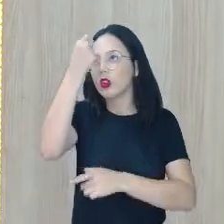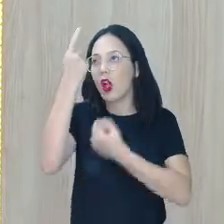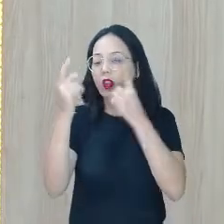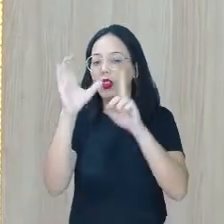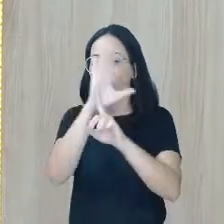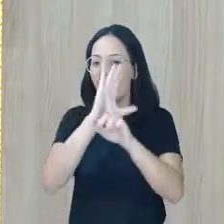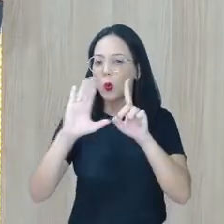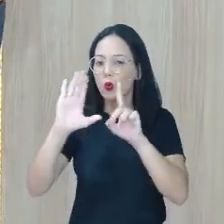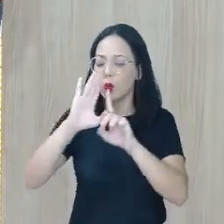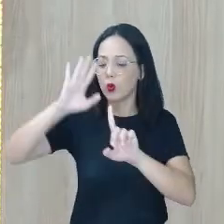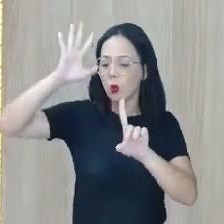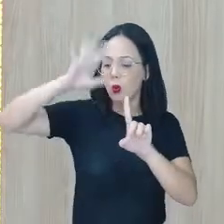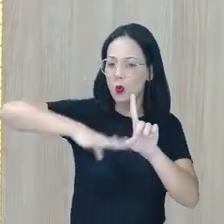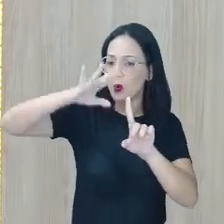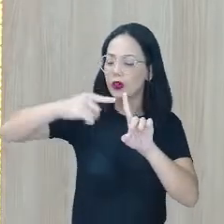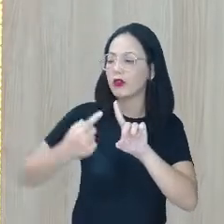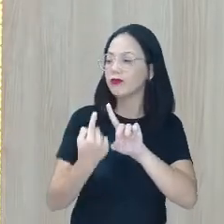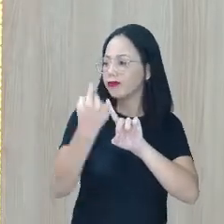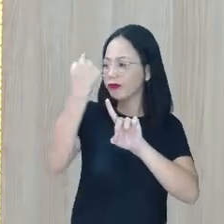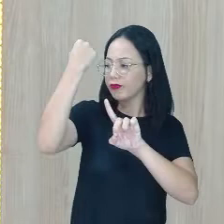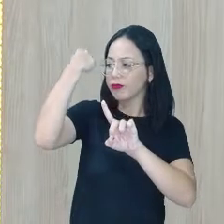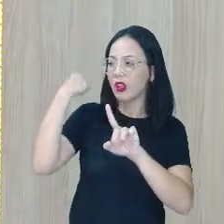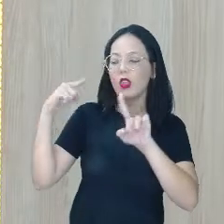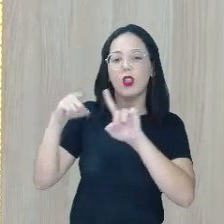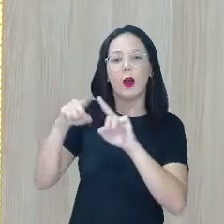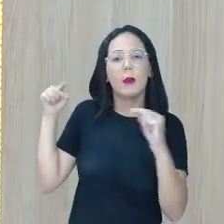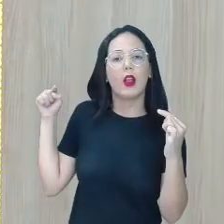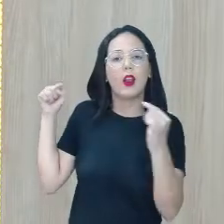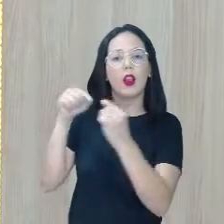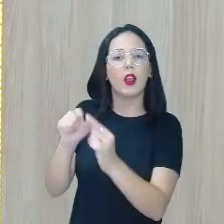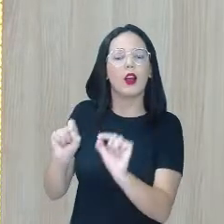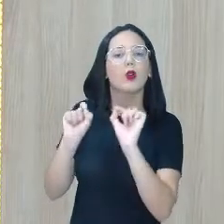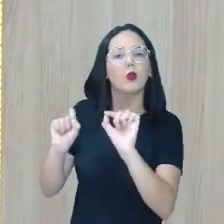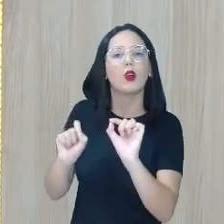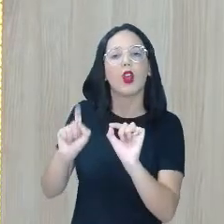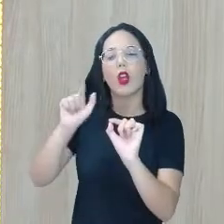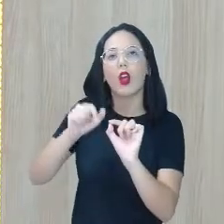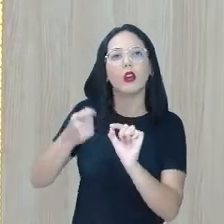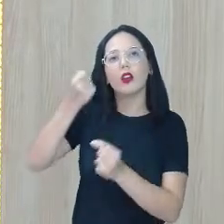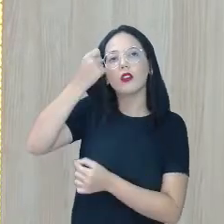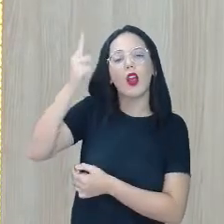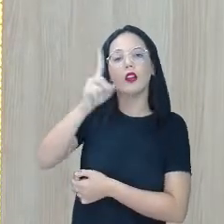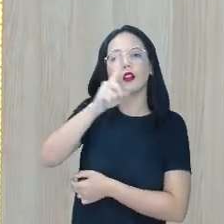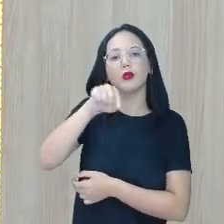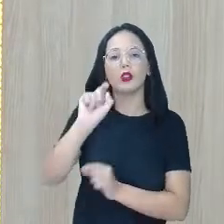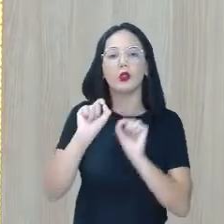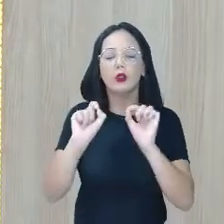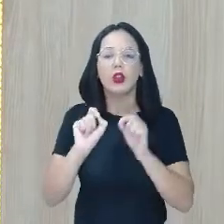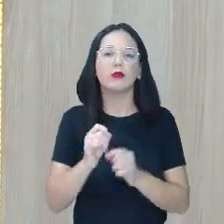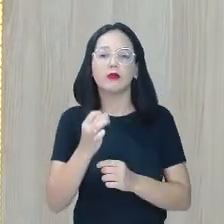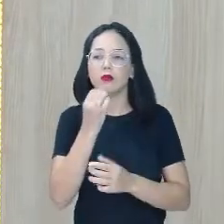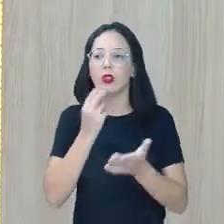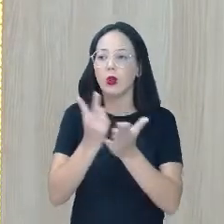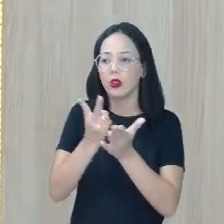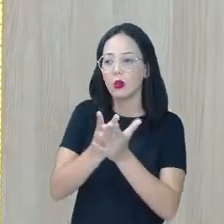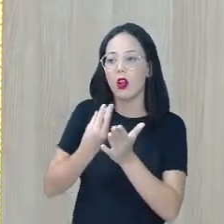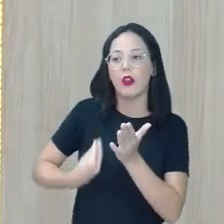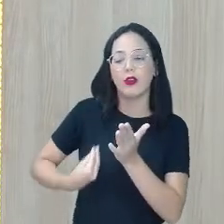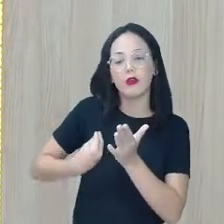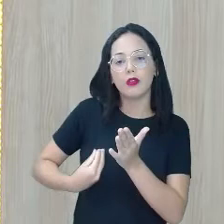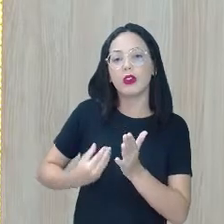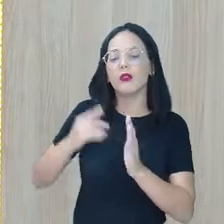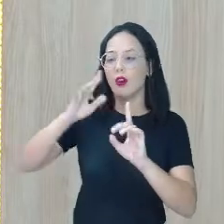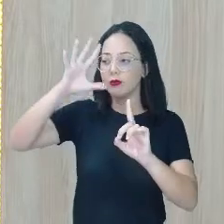aos antepassados, ela está associada também à ideia, né, de você prestar e manter viva, né,